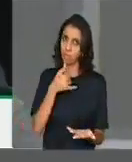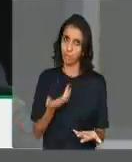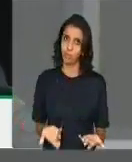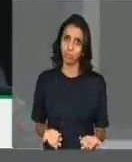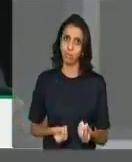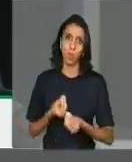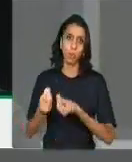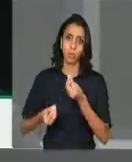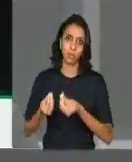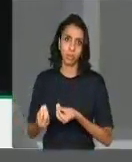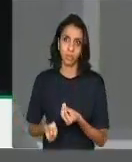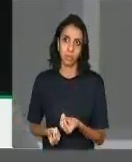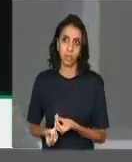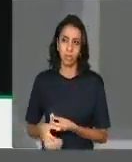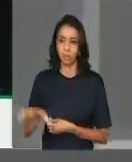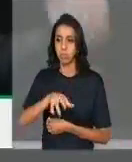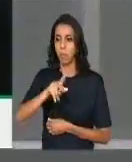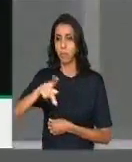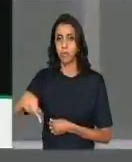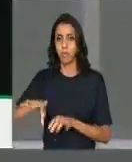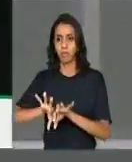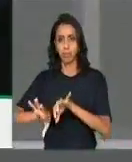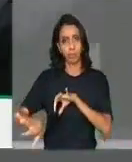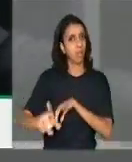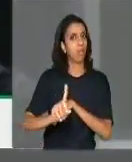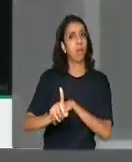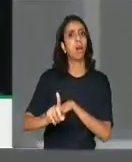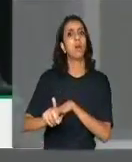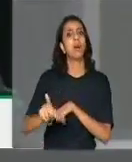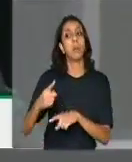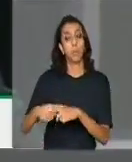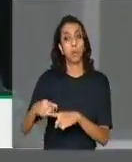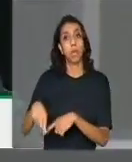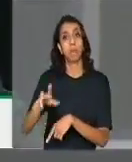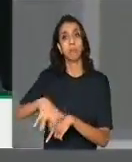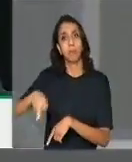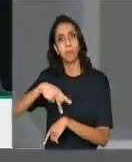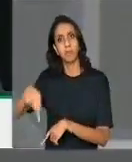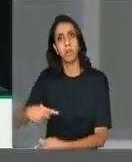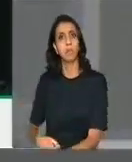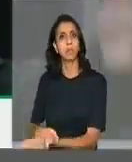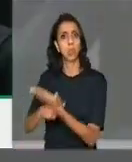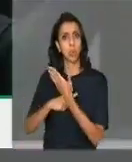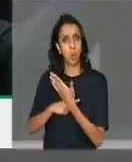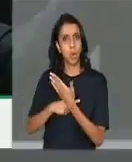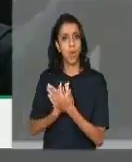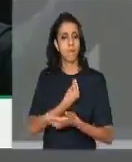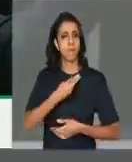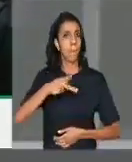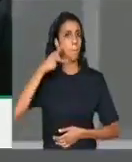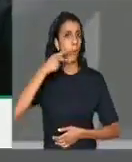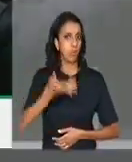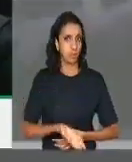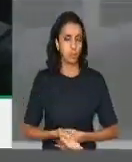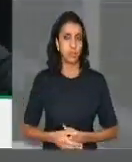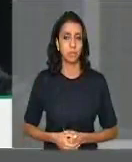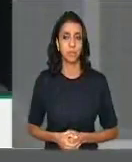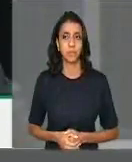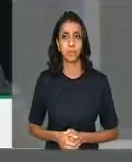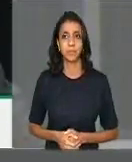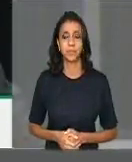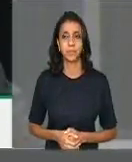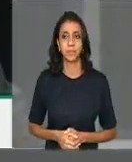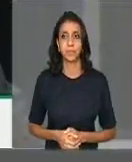romper os vínculos com a categoria que me projetou, inclusive, politicamente como líder dos professores. Digo isso para dizer que,